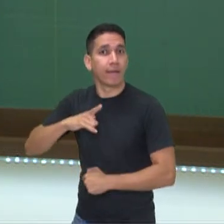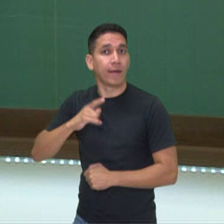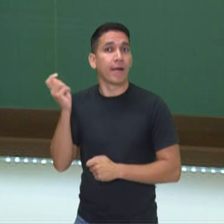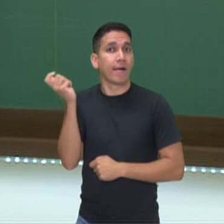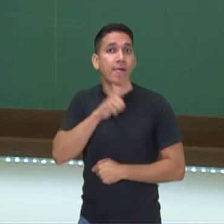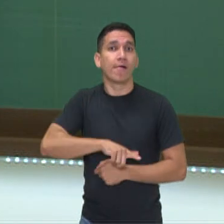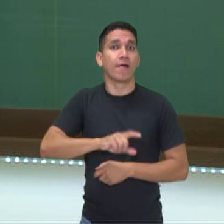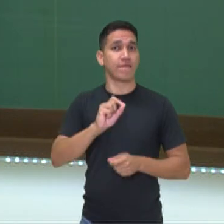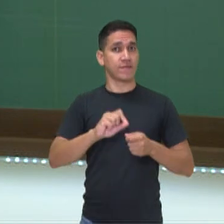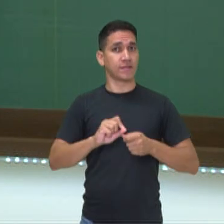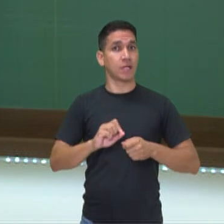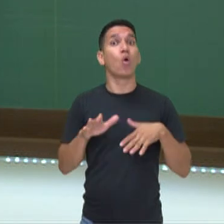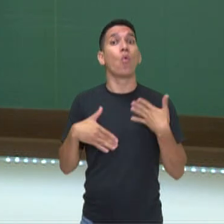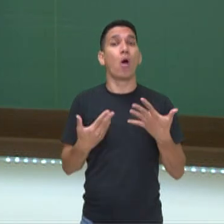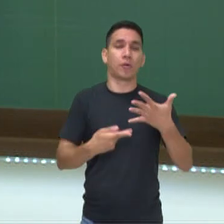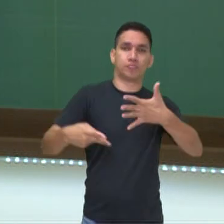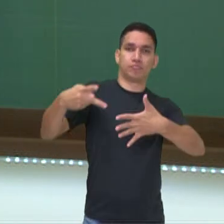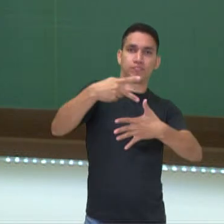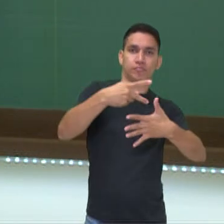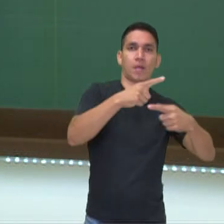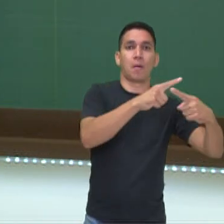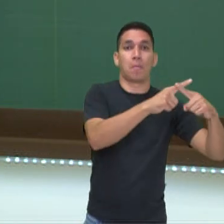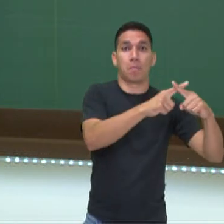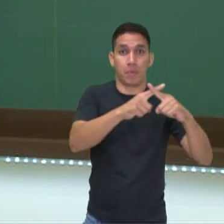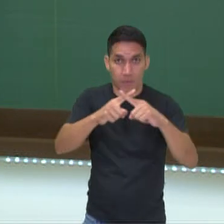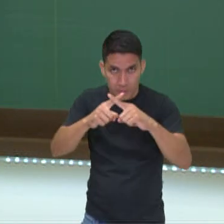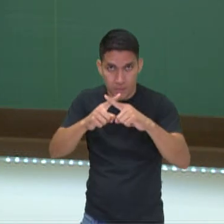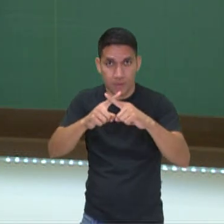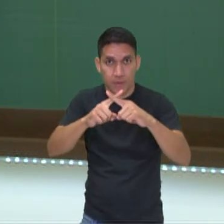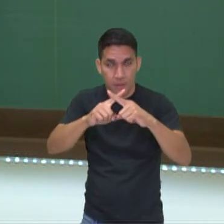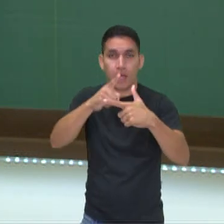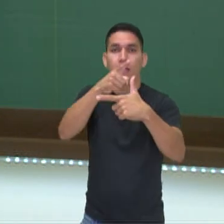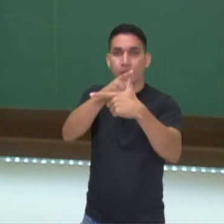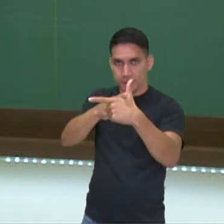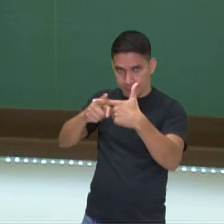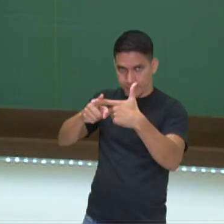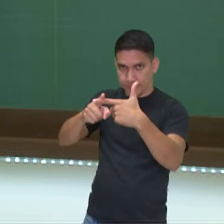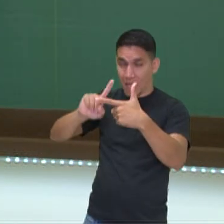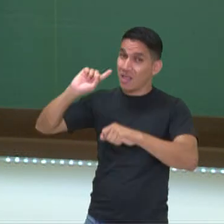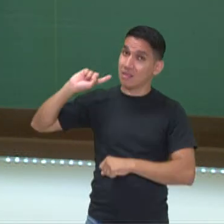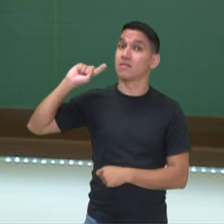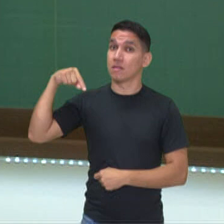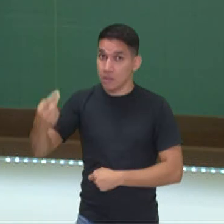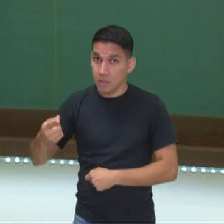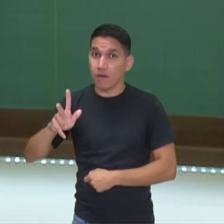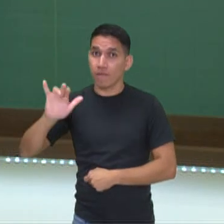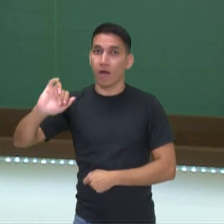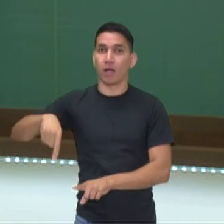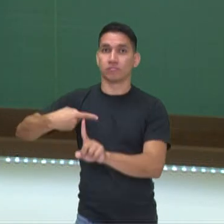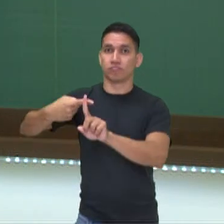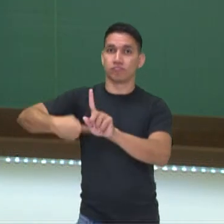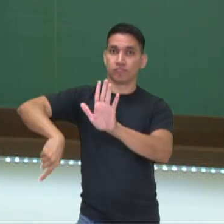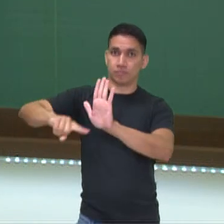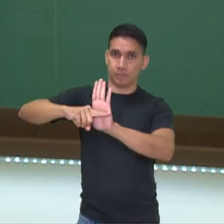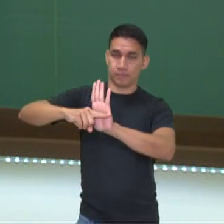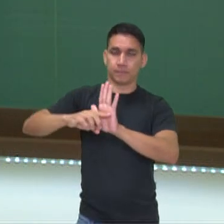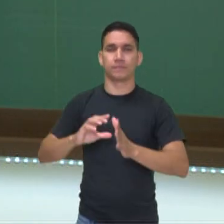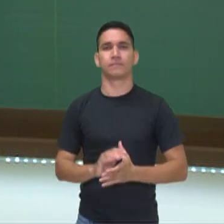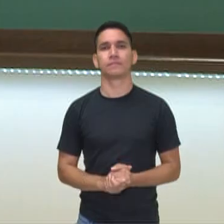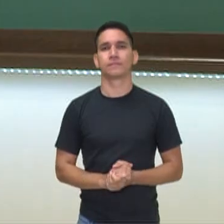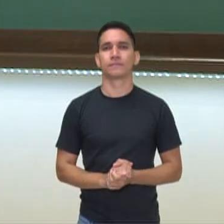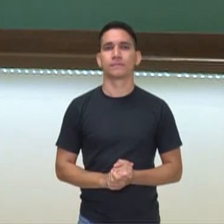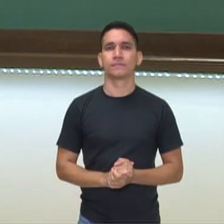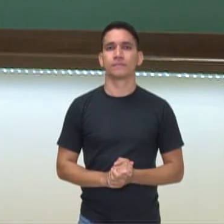resolvida. Qual é a ordem? Primeiro eu resolvo a multiplicação e a divisão e depois eu resolvo a adição e